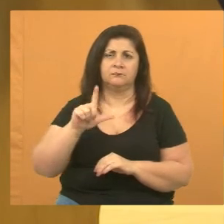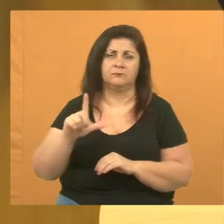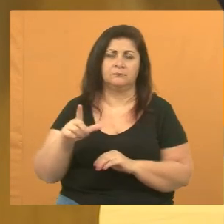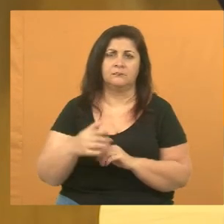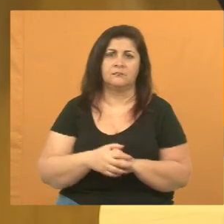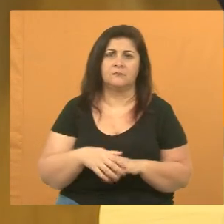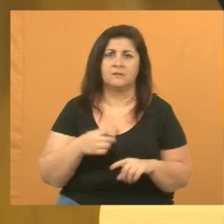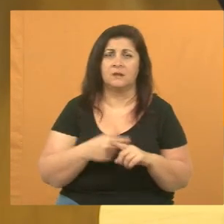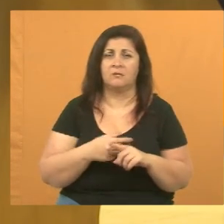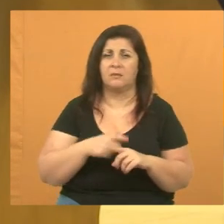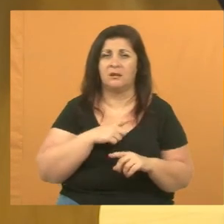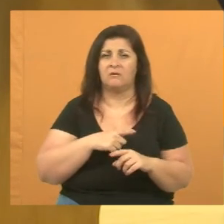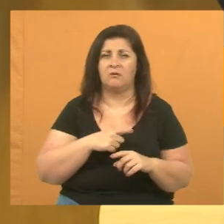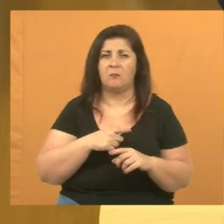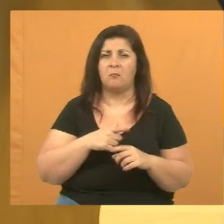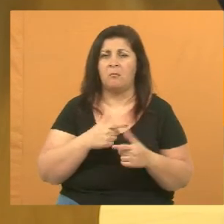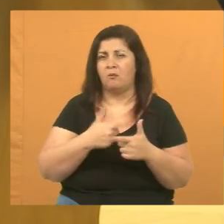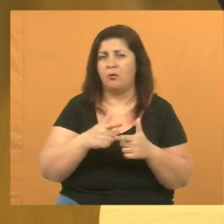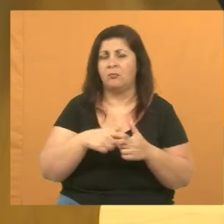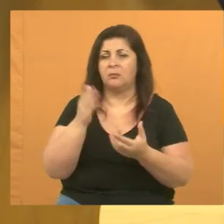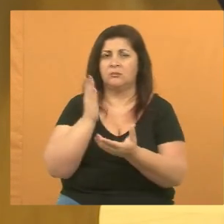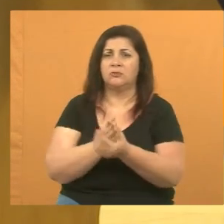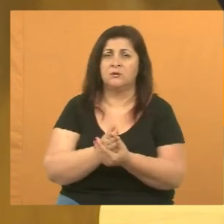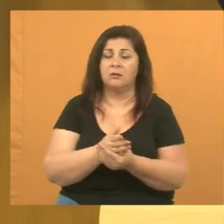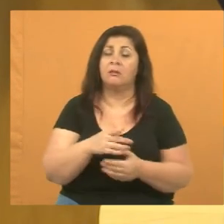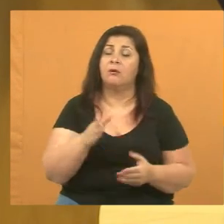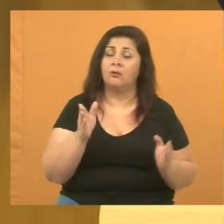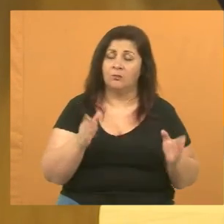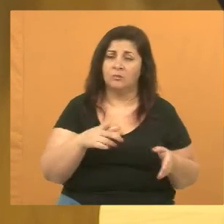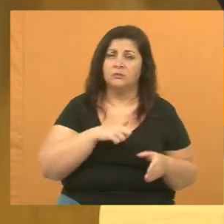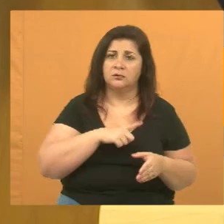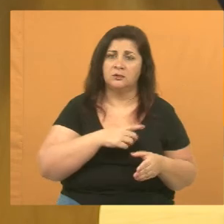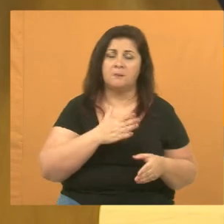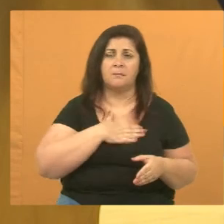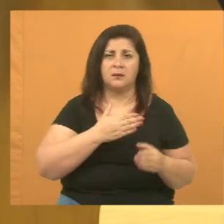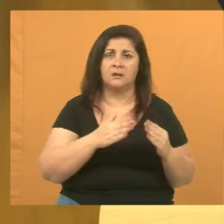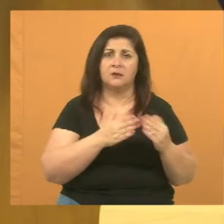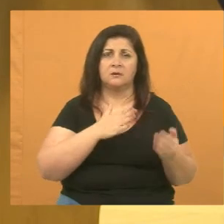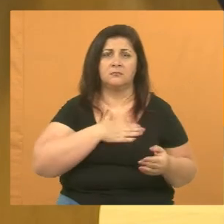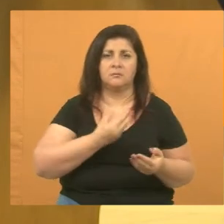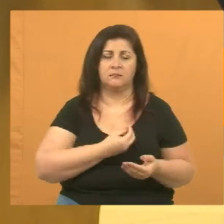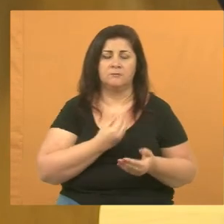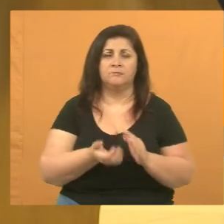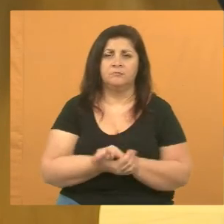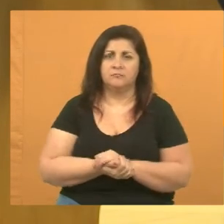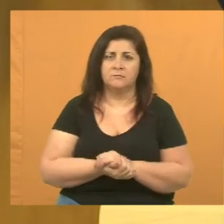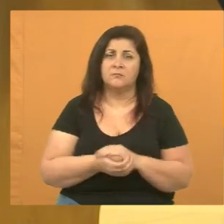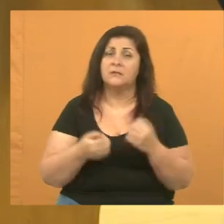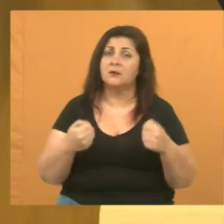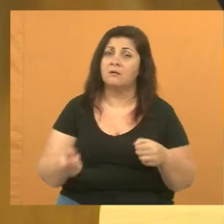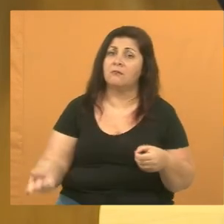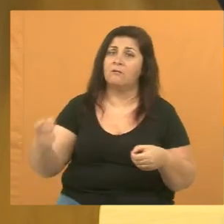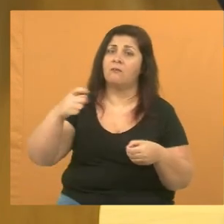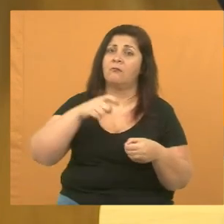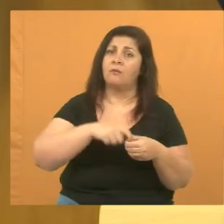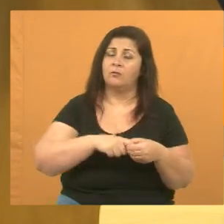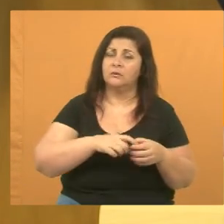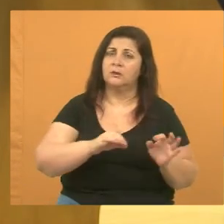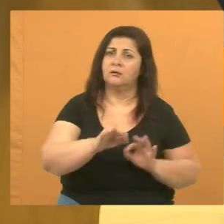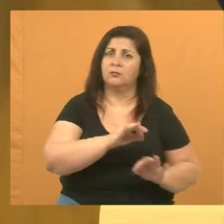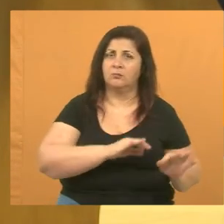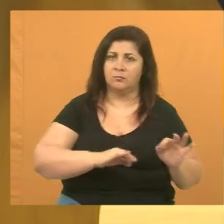uma medida judicial, e muitos deles estão no Minha Casa Minha Vida. Esses programas precisam ser retomados para que a gente possa